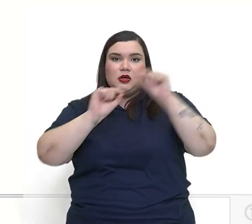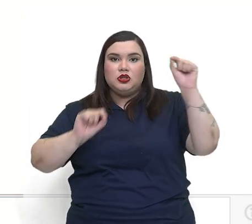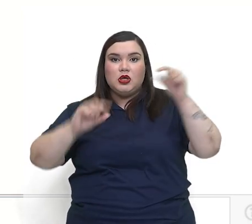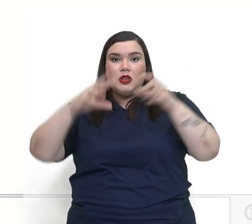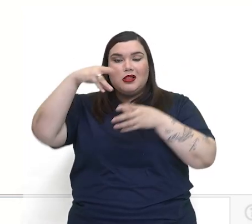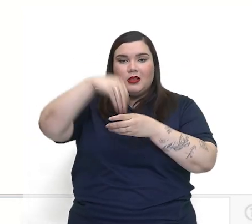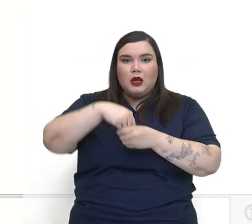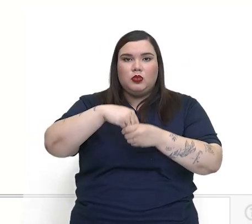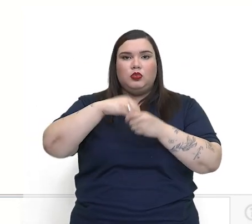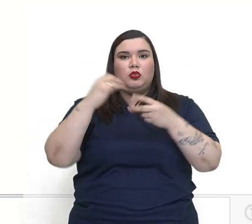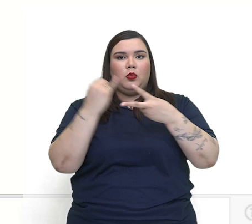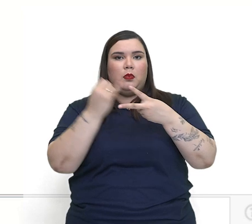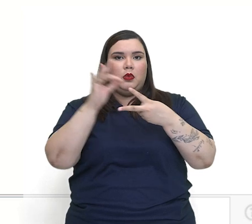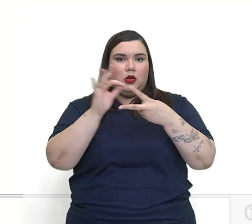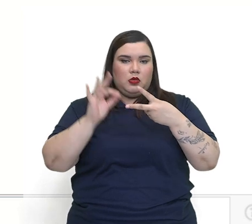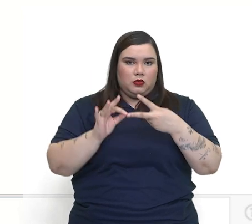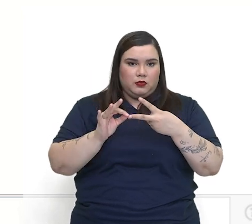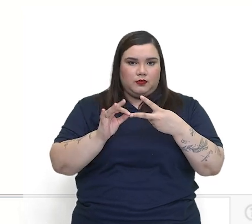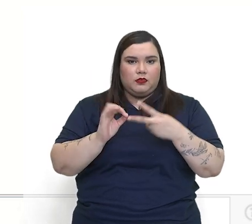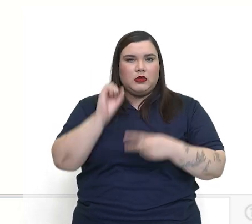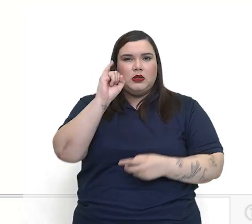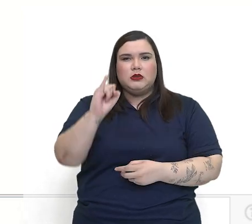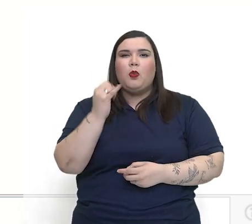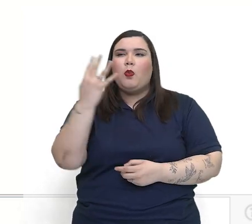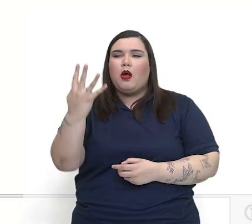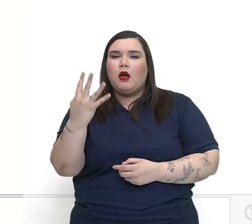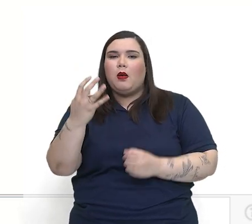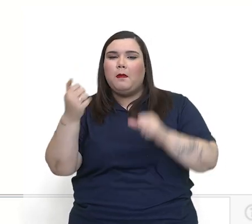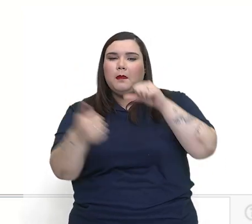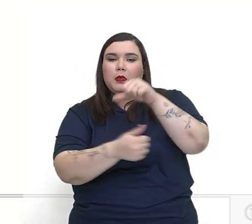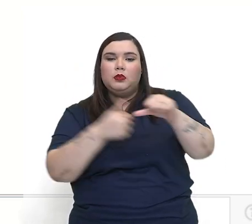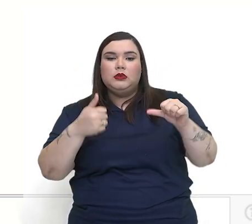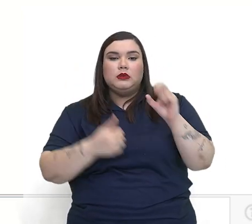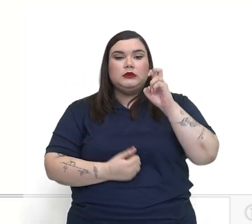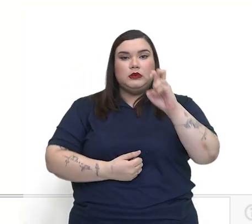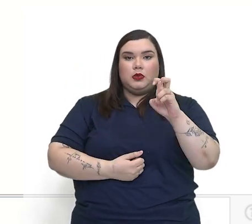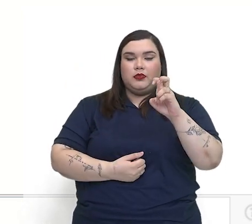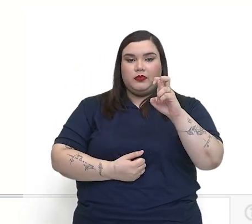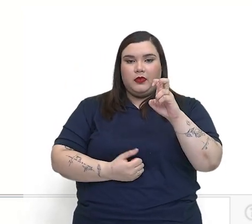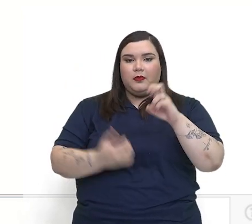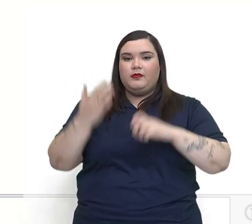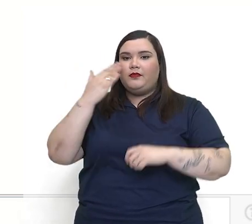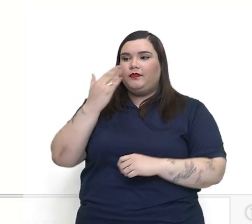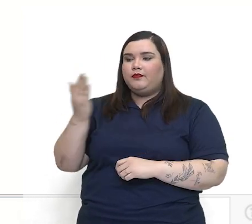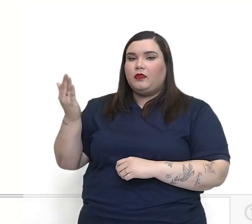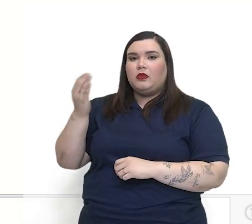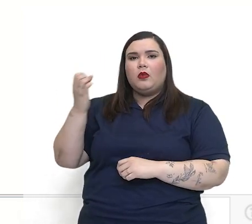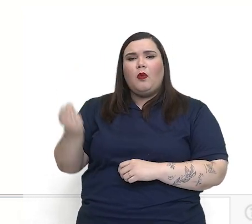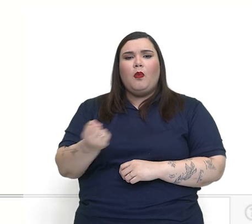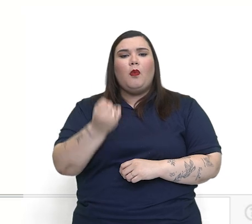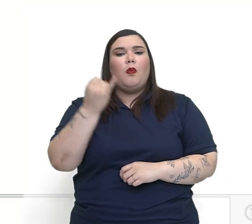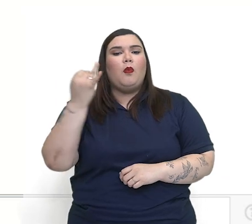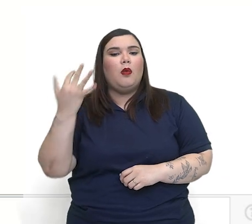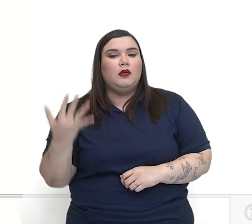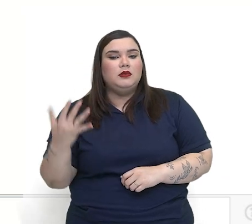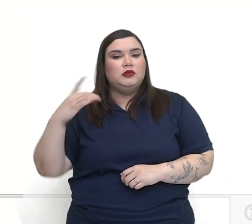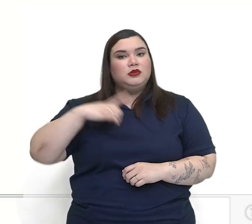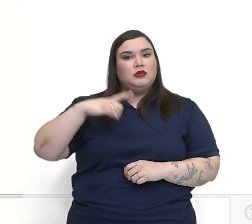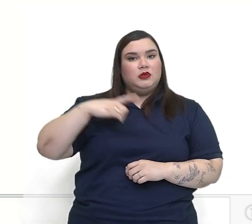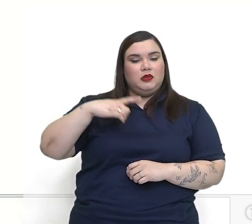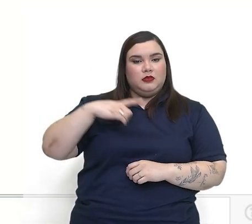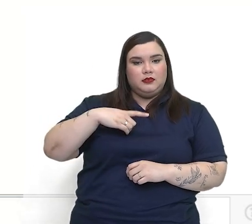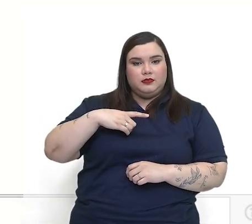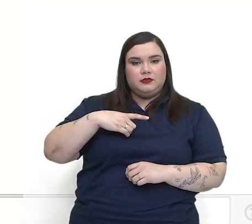aumentarmos o número de lados, ao invés de 4 lados, nós tivermos 5 lados, Olha só quantas diagonais nós vamos ter